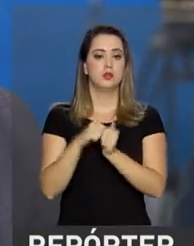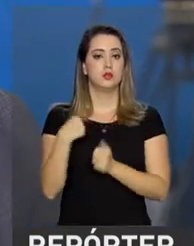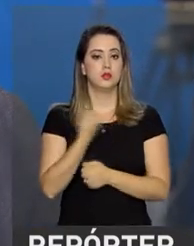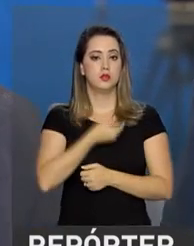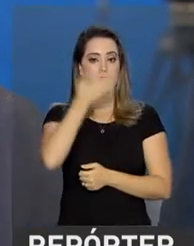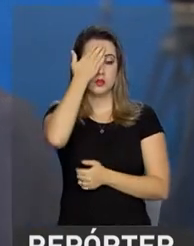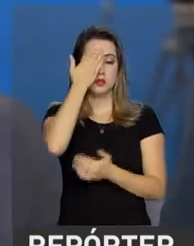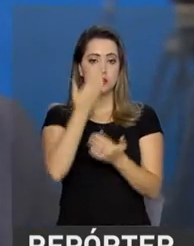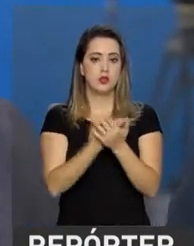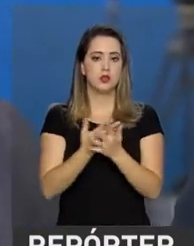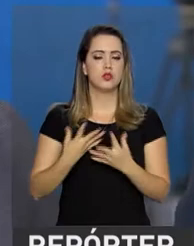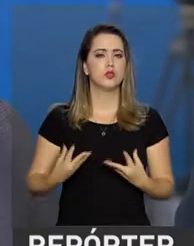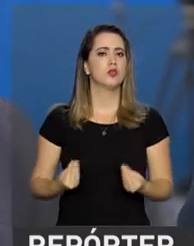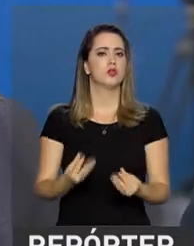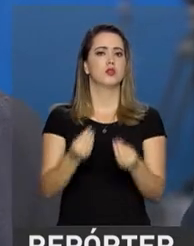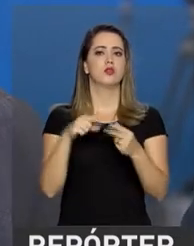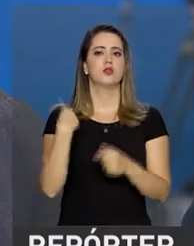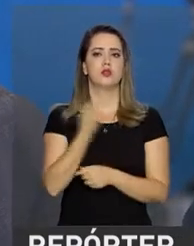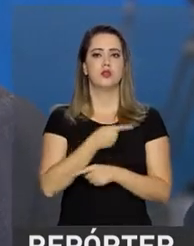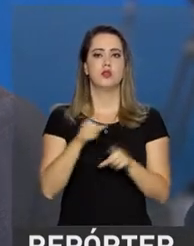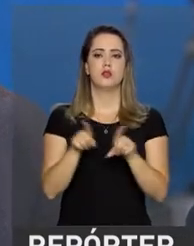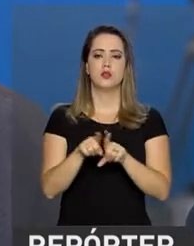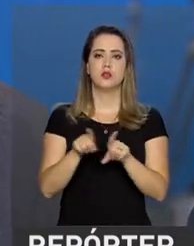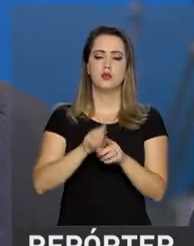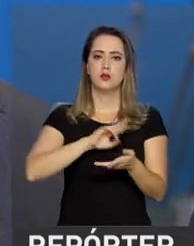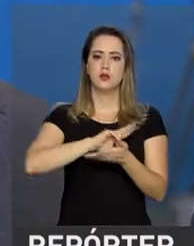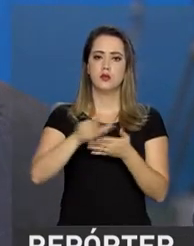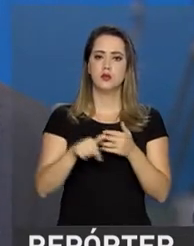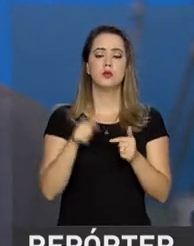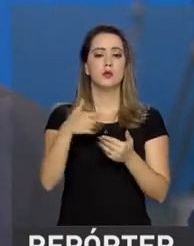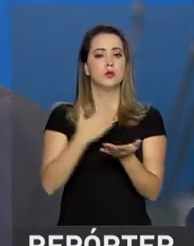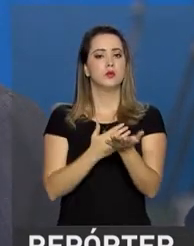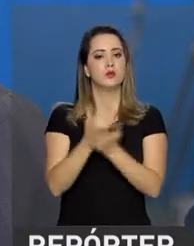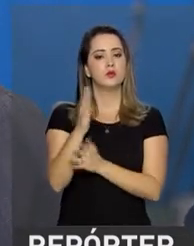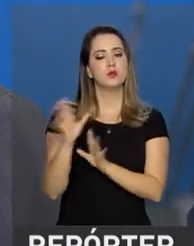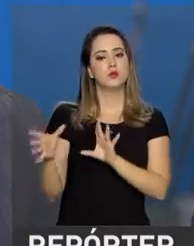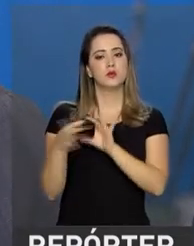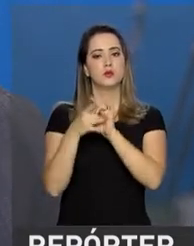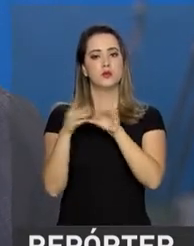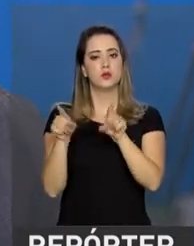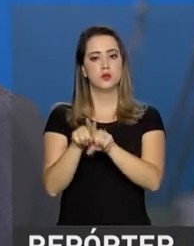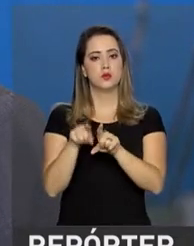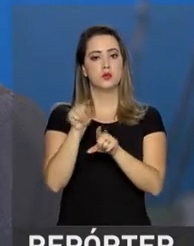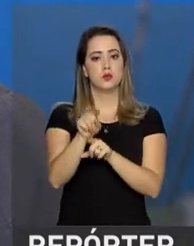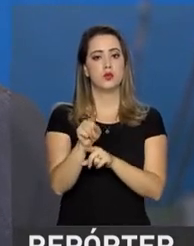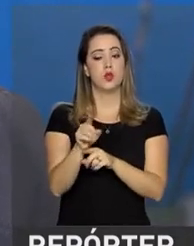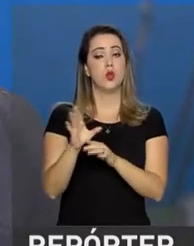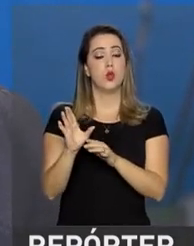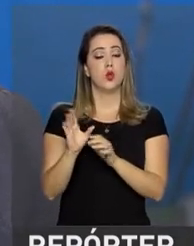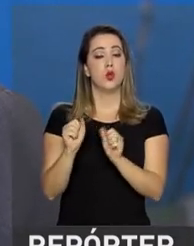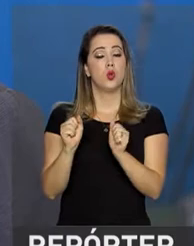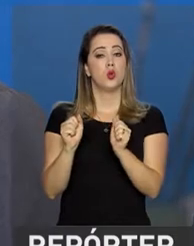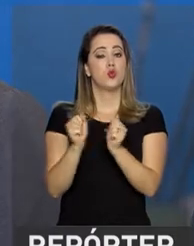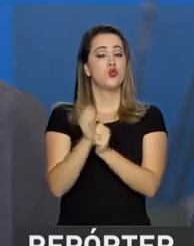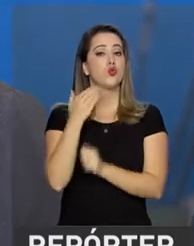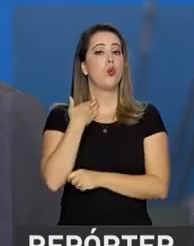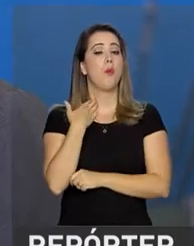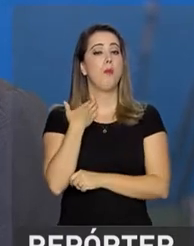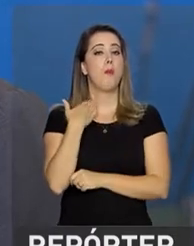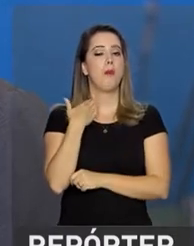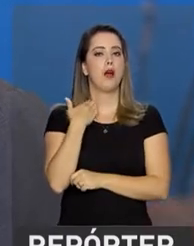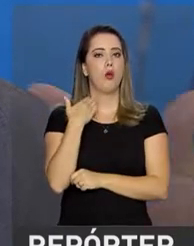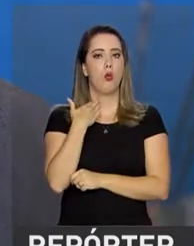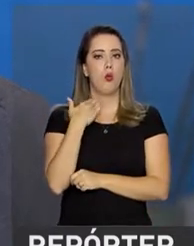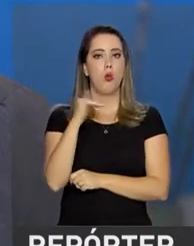ele. Também fizemos, simultaneamente, no início desse mandato, uma parceria com o Instituto Itaú Unibanco, no